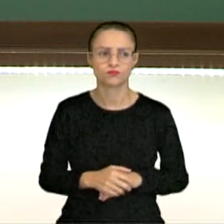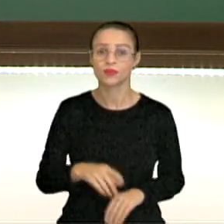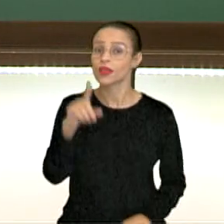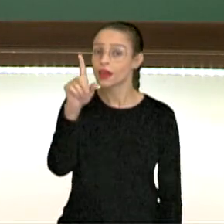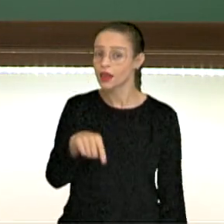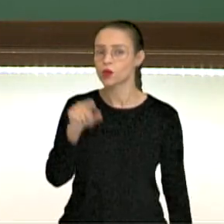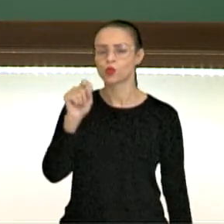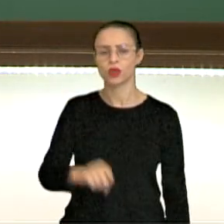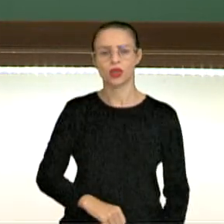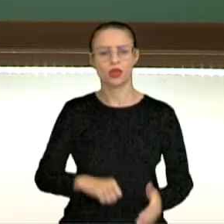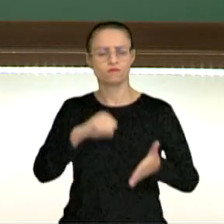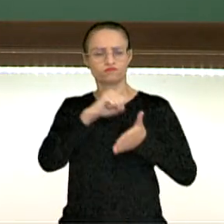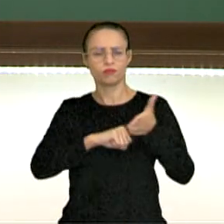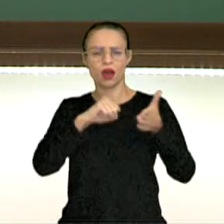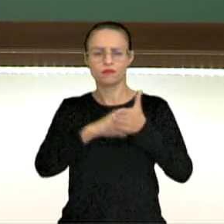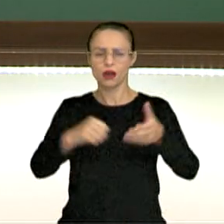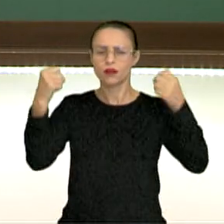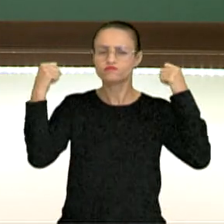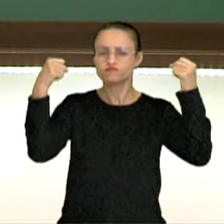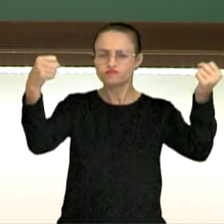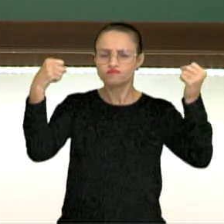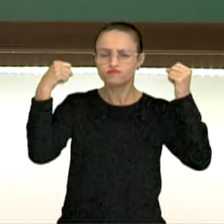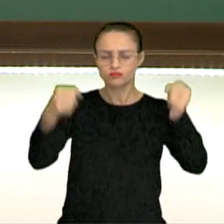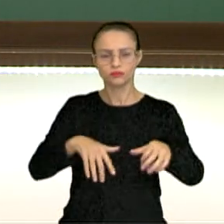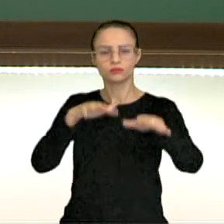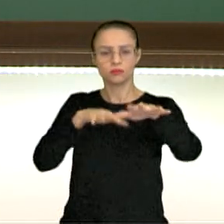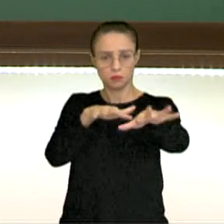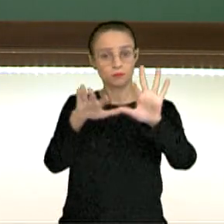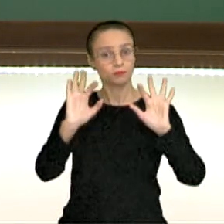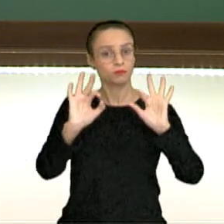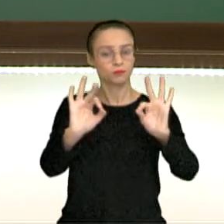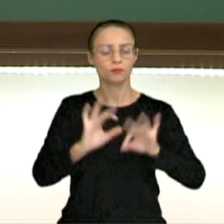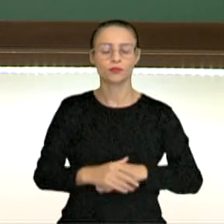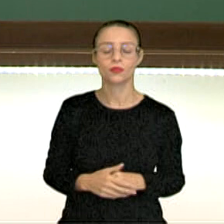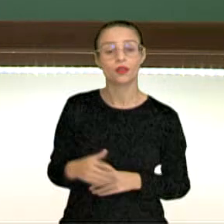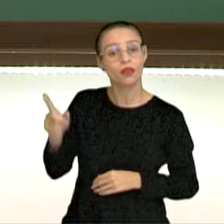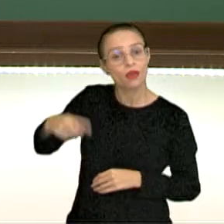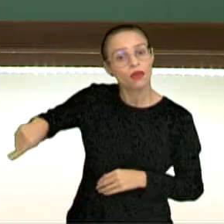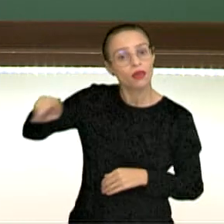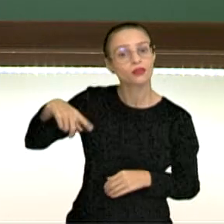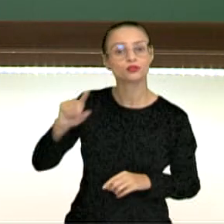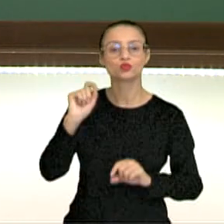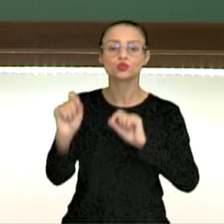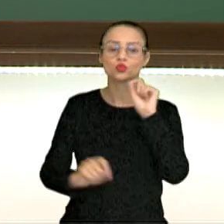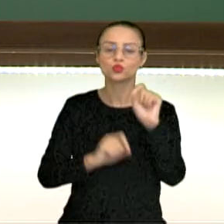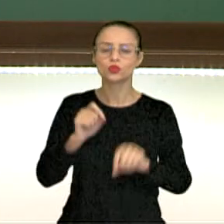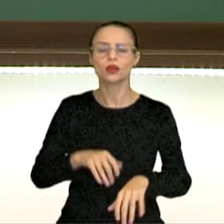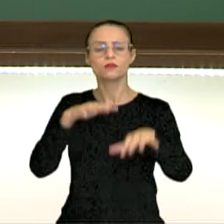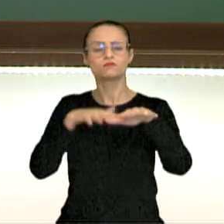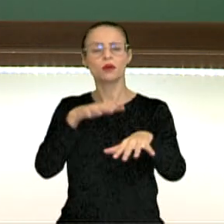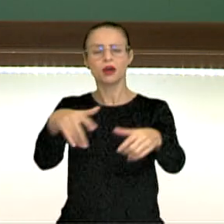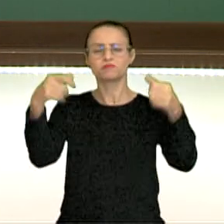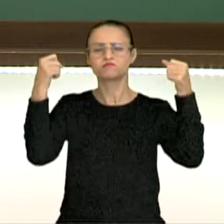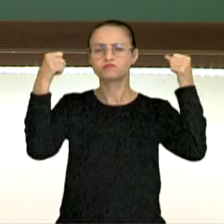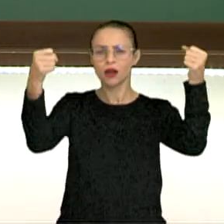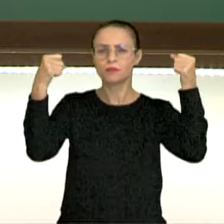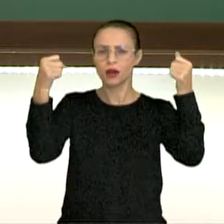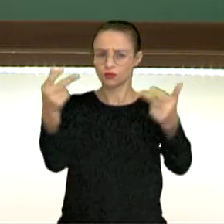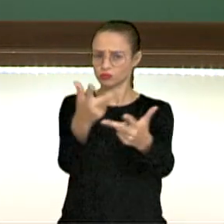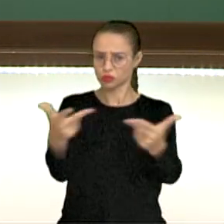de protesto, de manifestação, isso mesmo. Então eles estão manifestando aí algo, protestando sobre